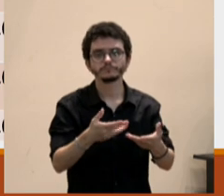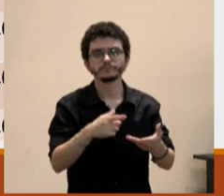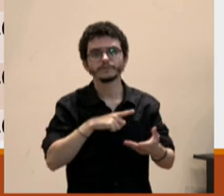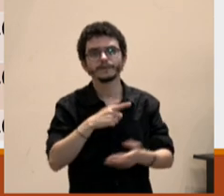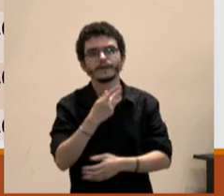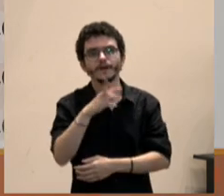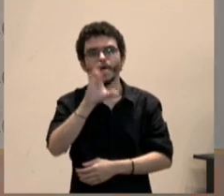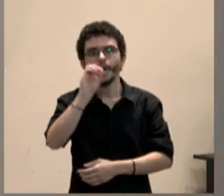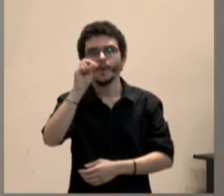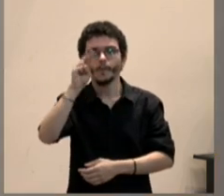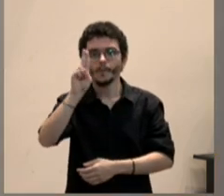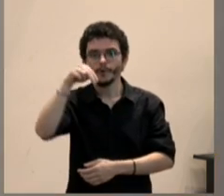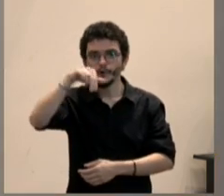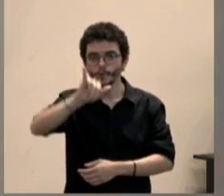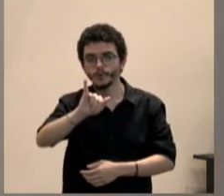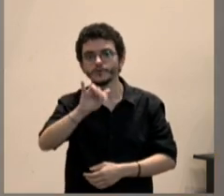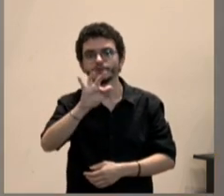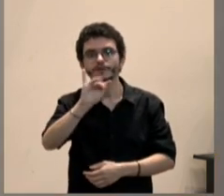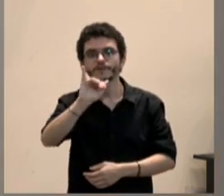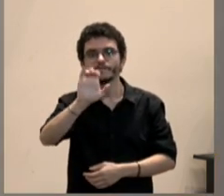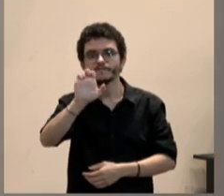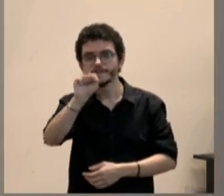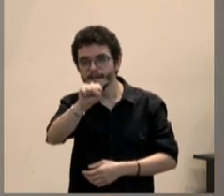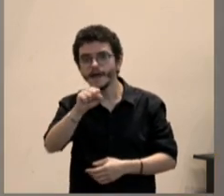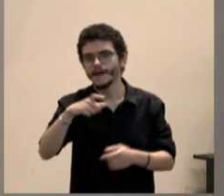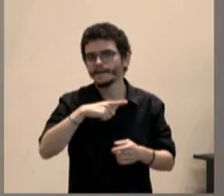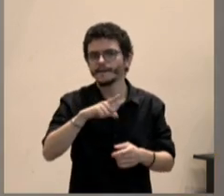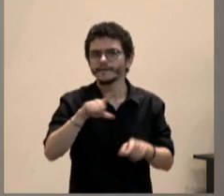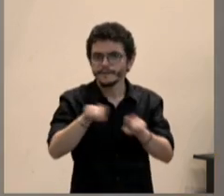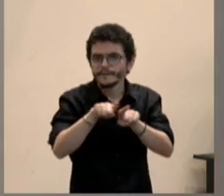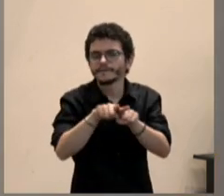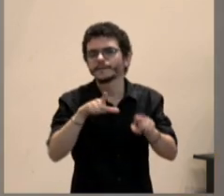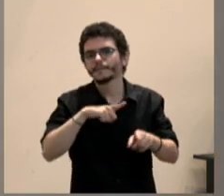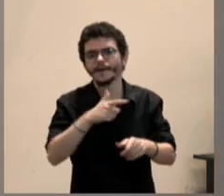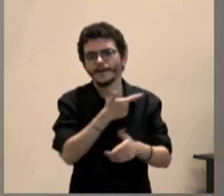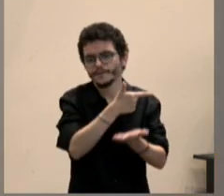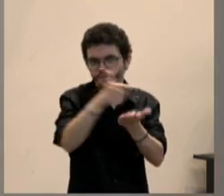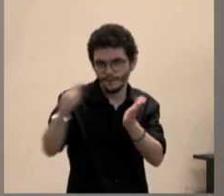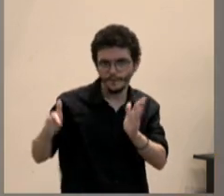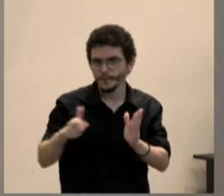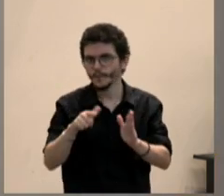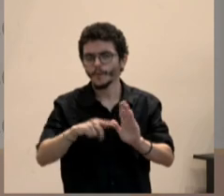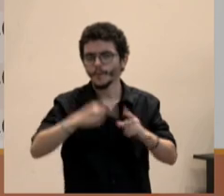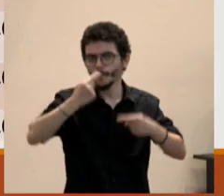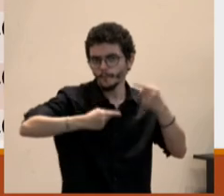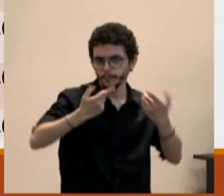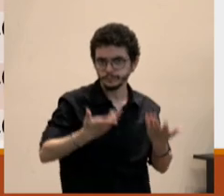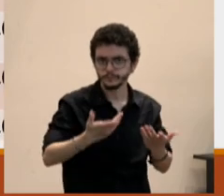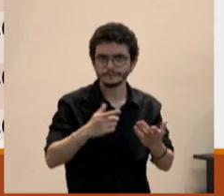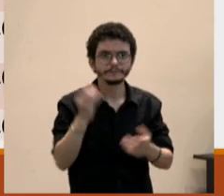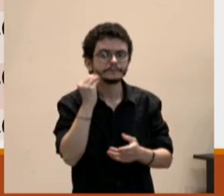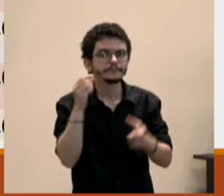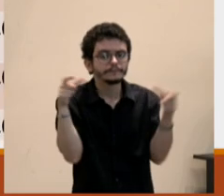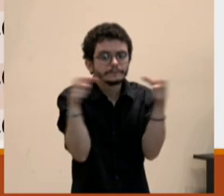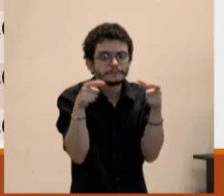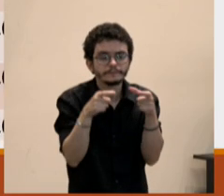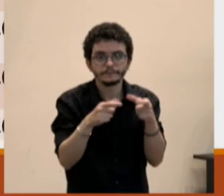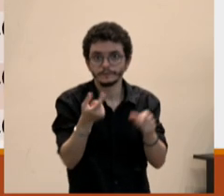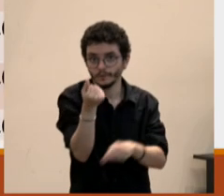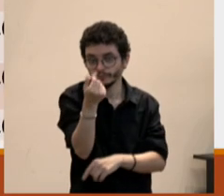ProUni, FIES, que também é polêmico em termos políticos, se reduzir esses valores. Elevar a